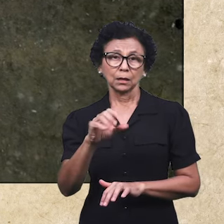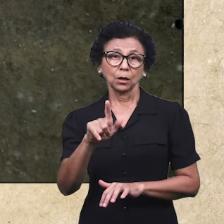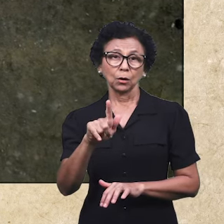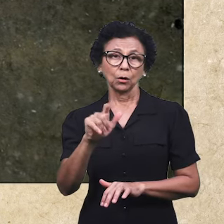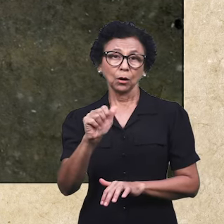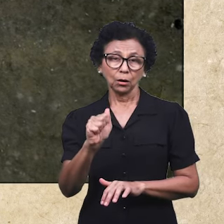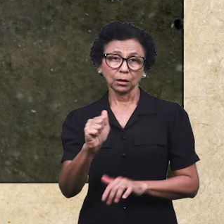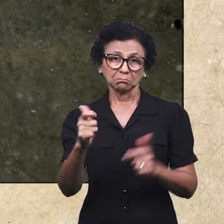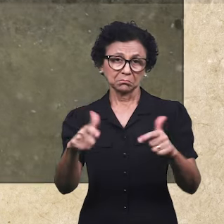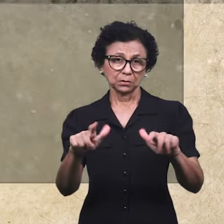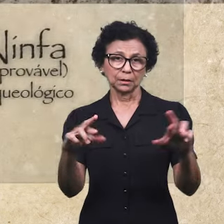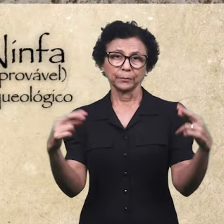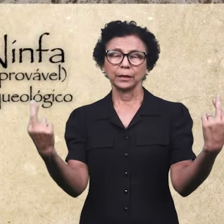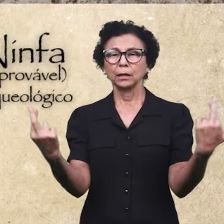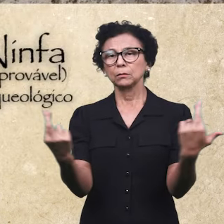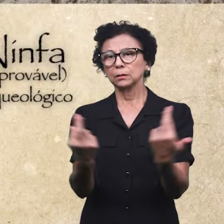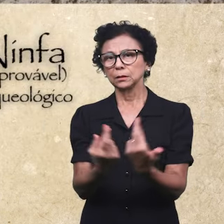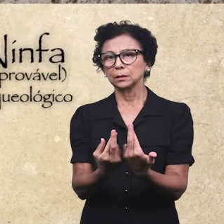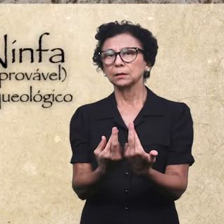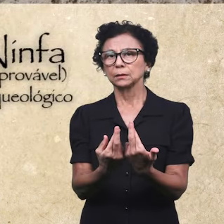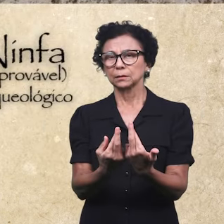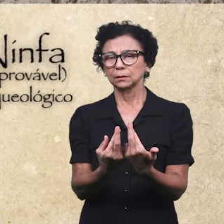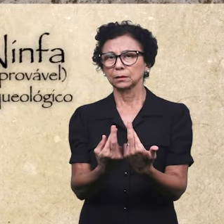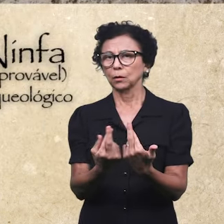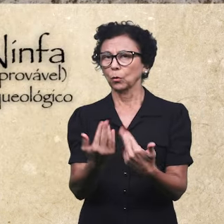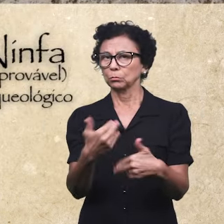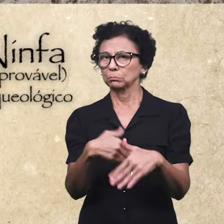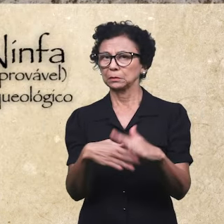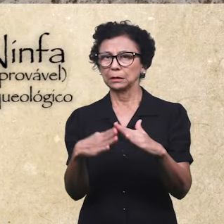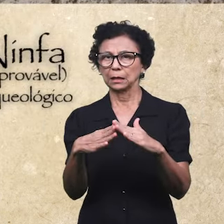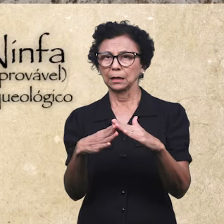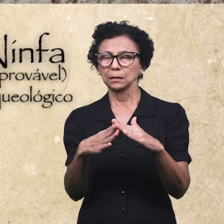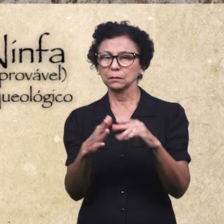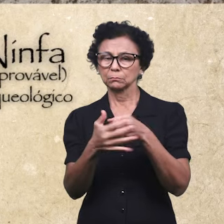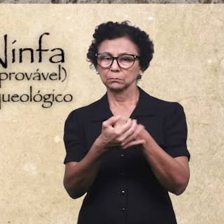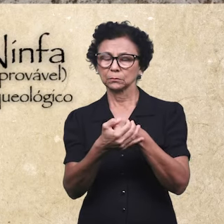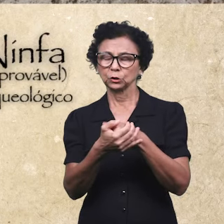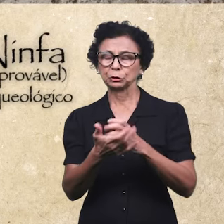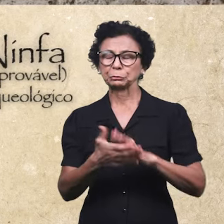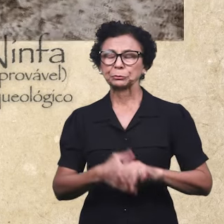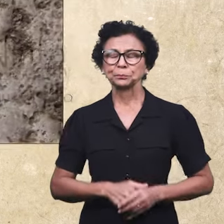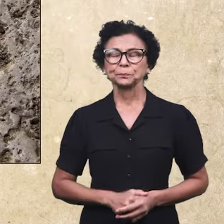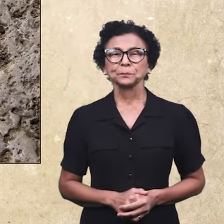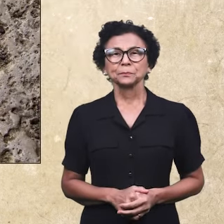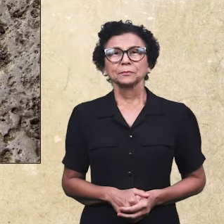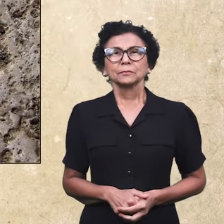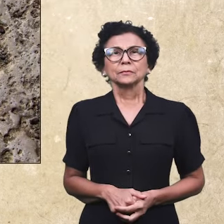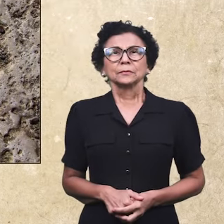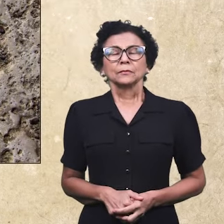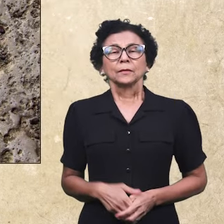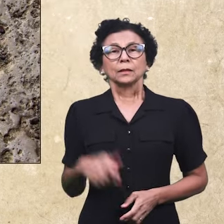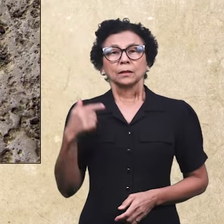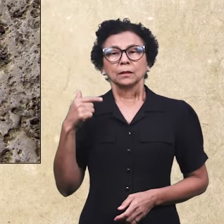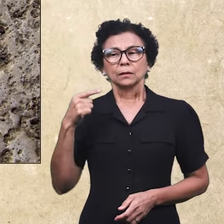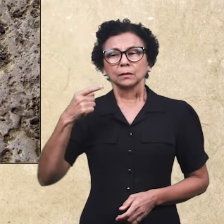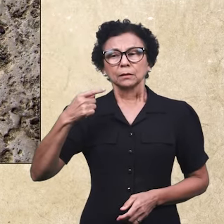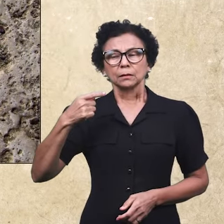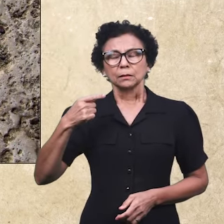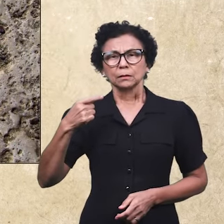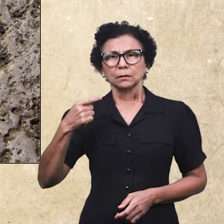ele fala a ninfa e a igreja que está em sua casa. Essa casa que nós fomos era